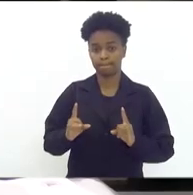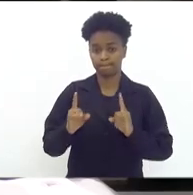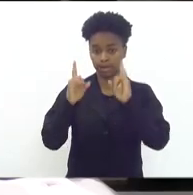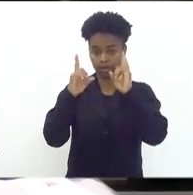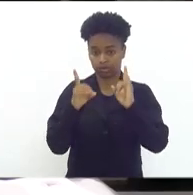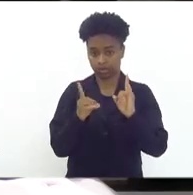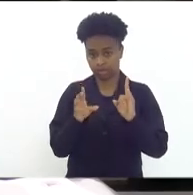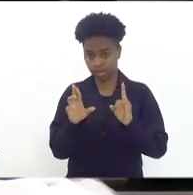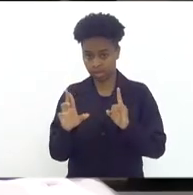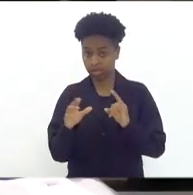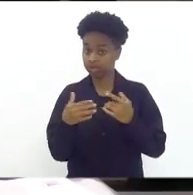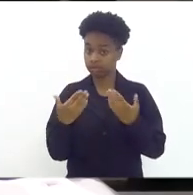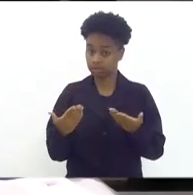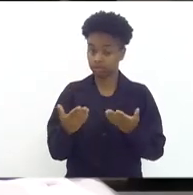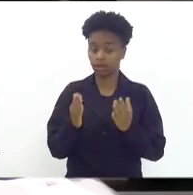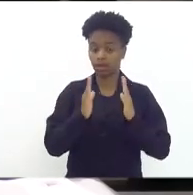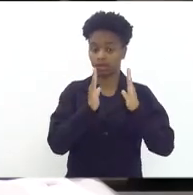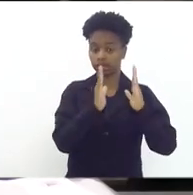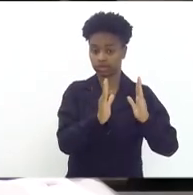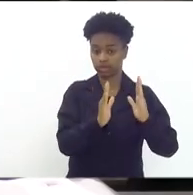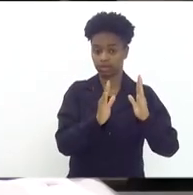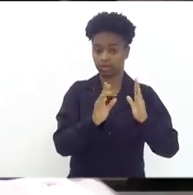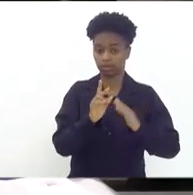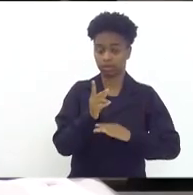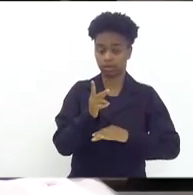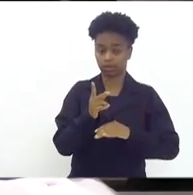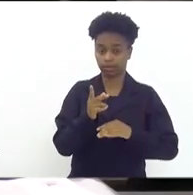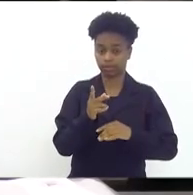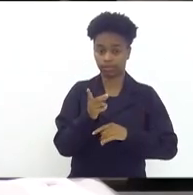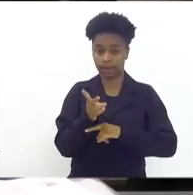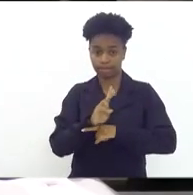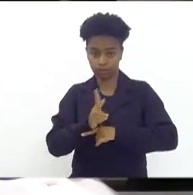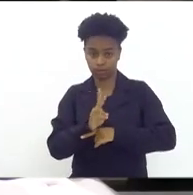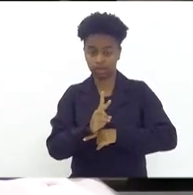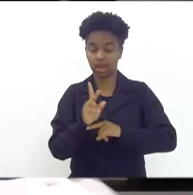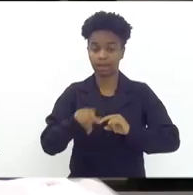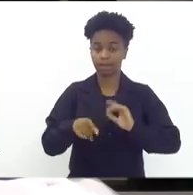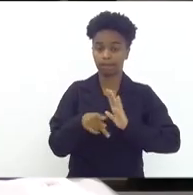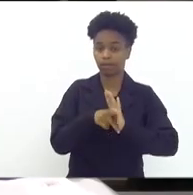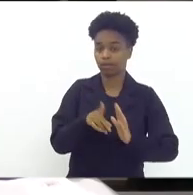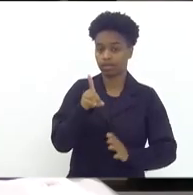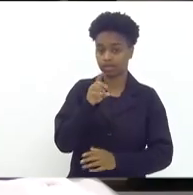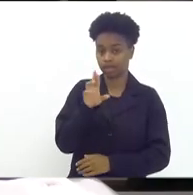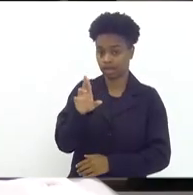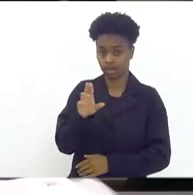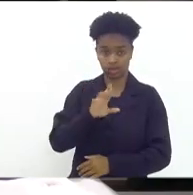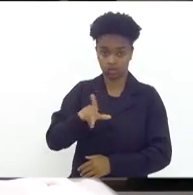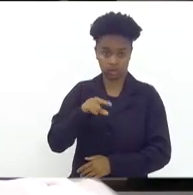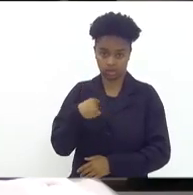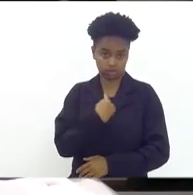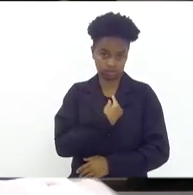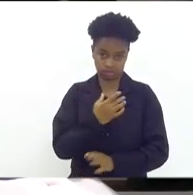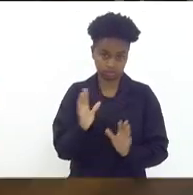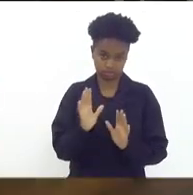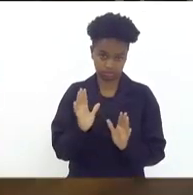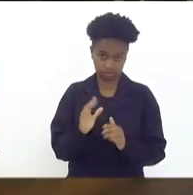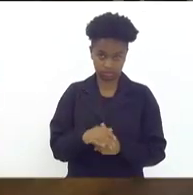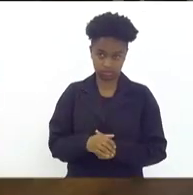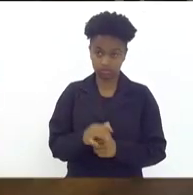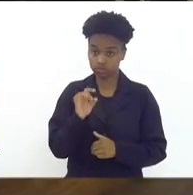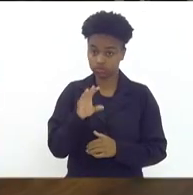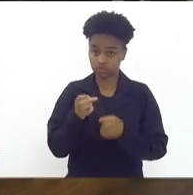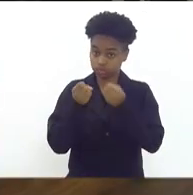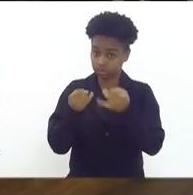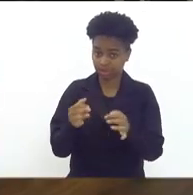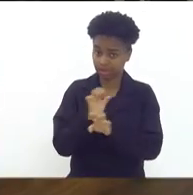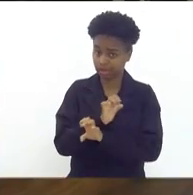essa etapa de portaria lá embaixo é realizada pelo Dr e não pela agência sim então só para